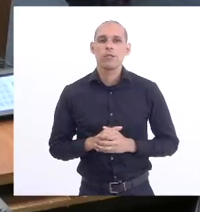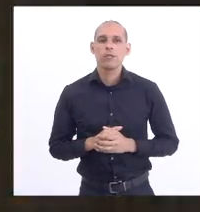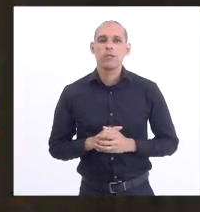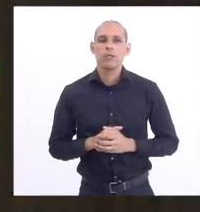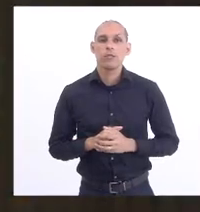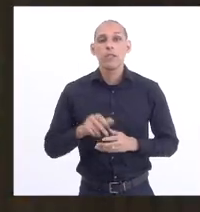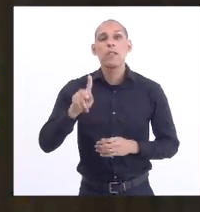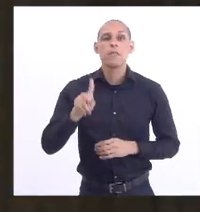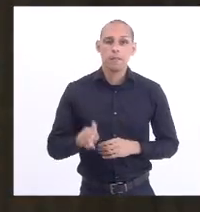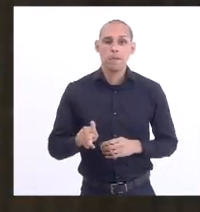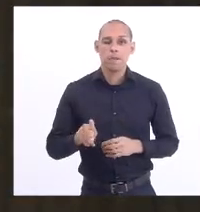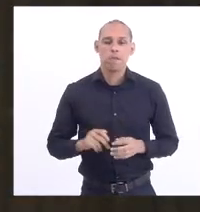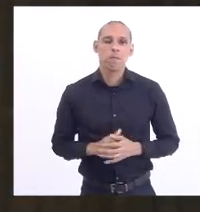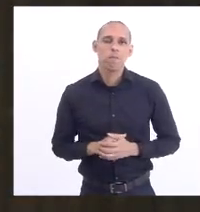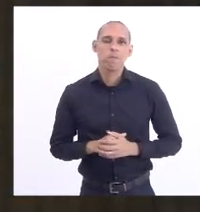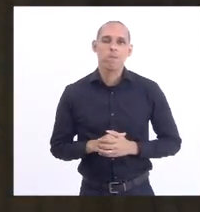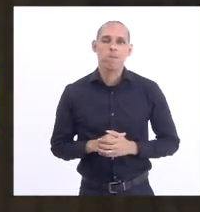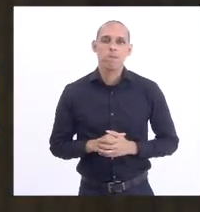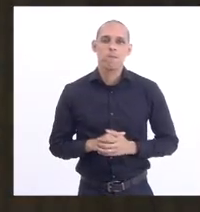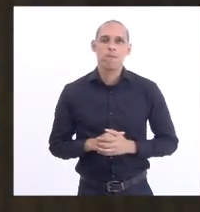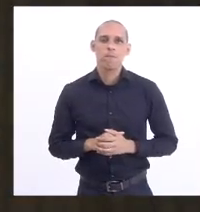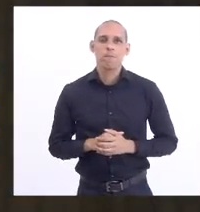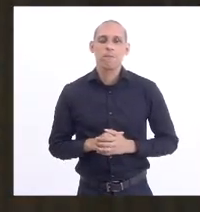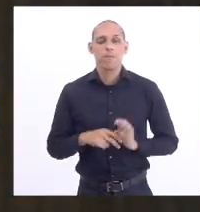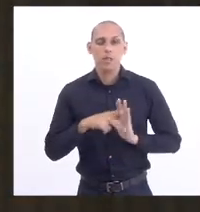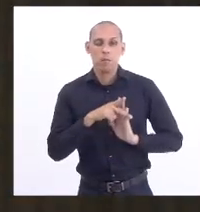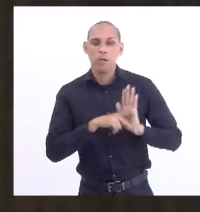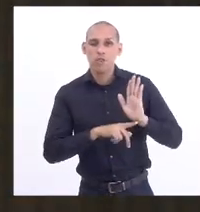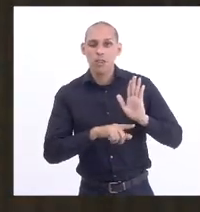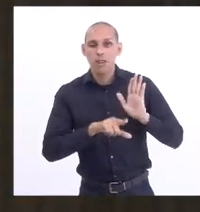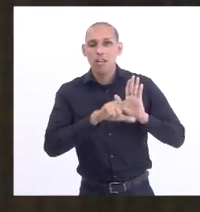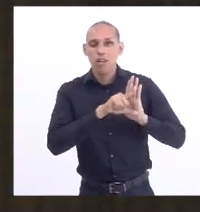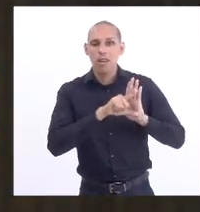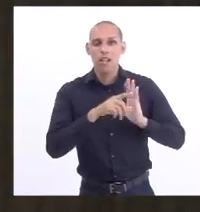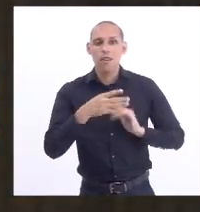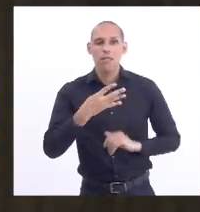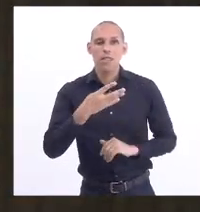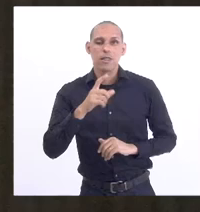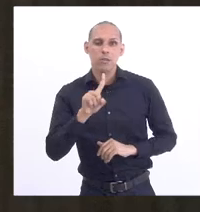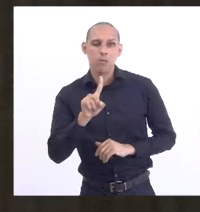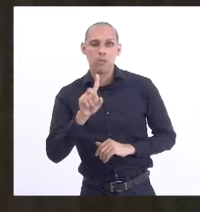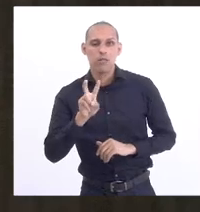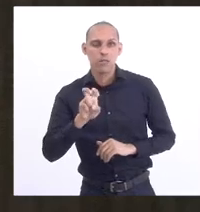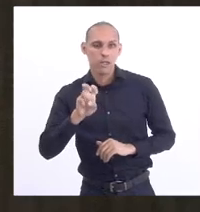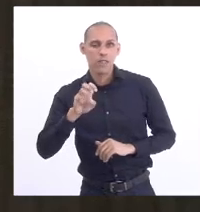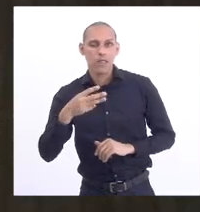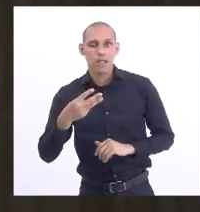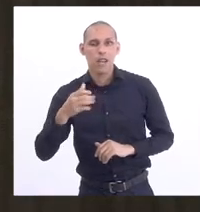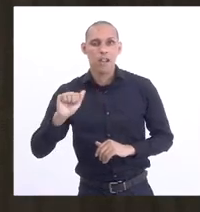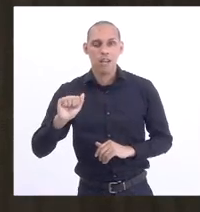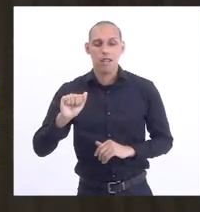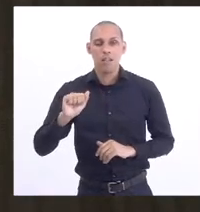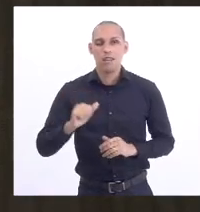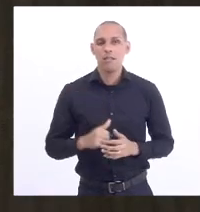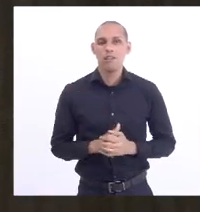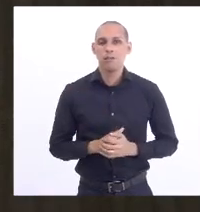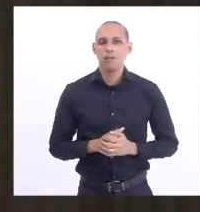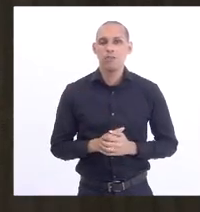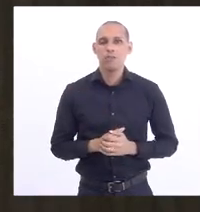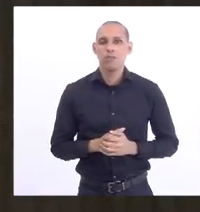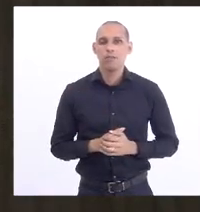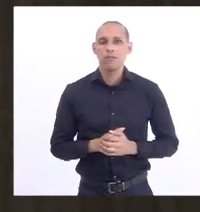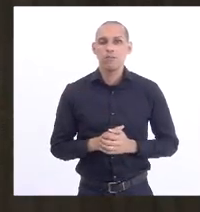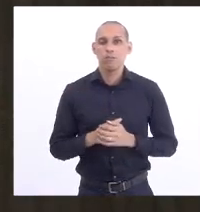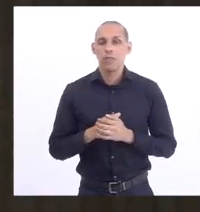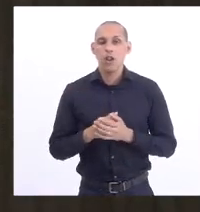Senhor presidente, projeto de lei 4153-A, que